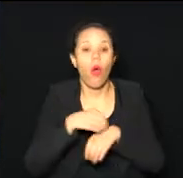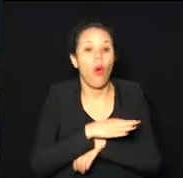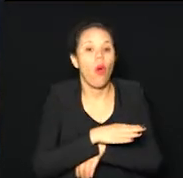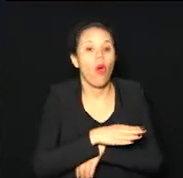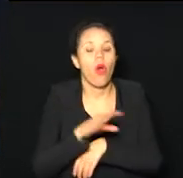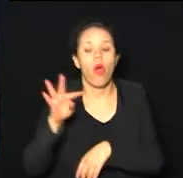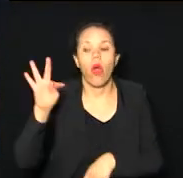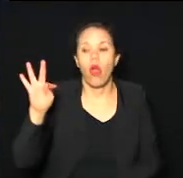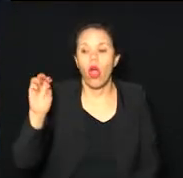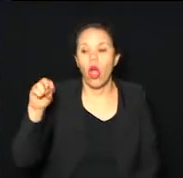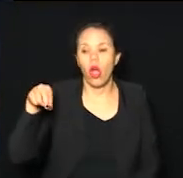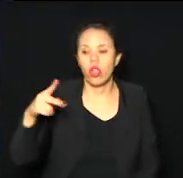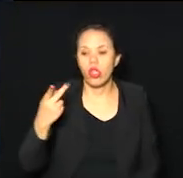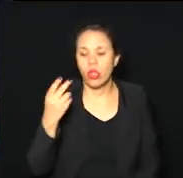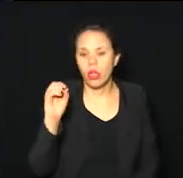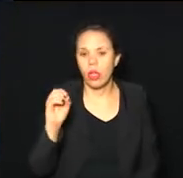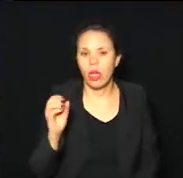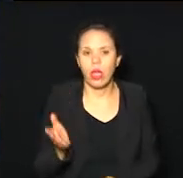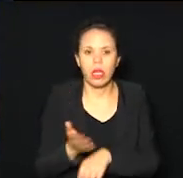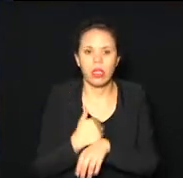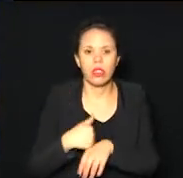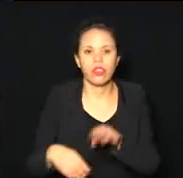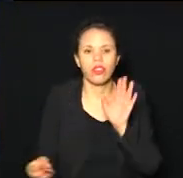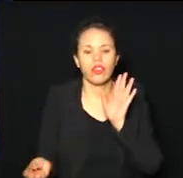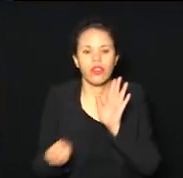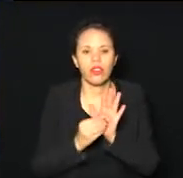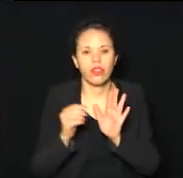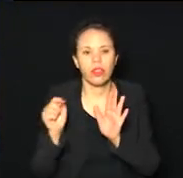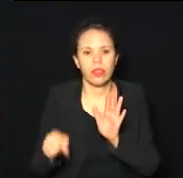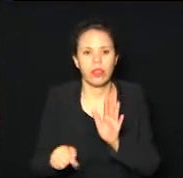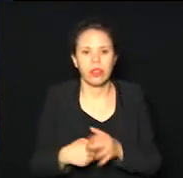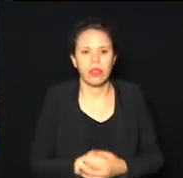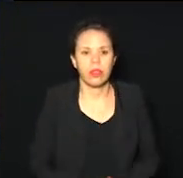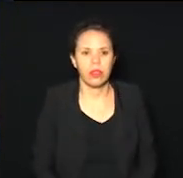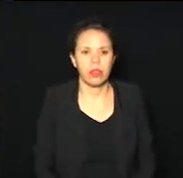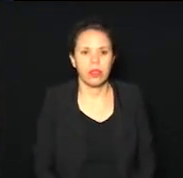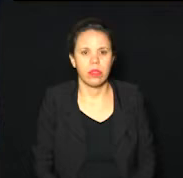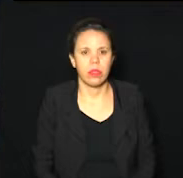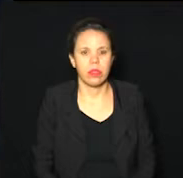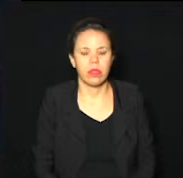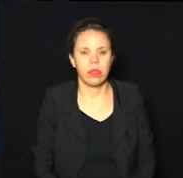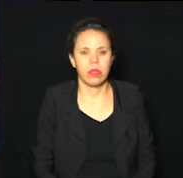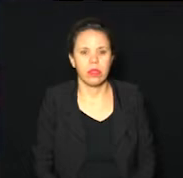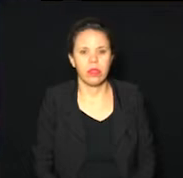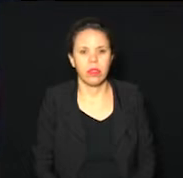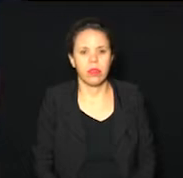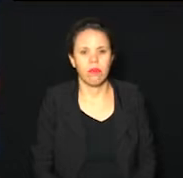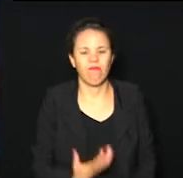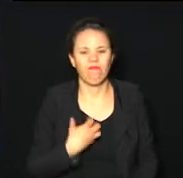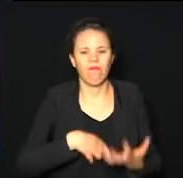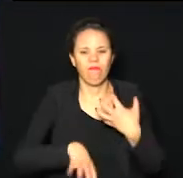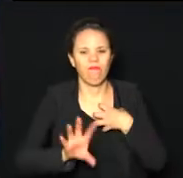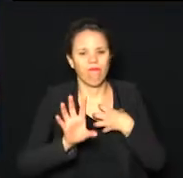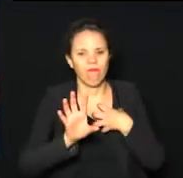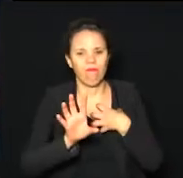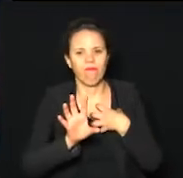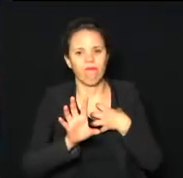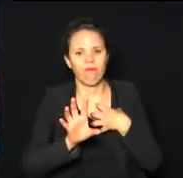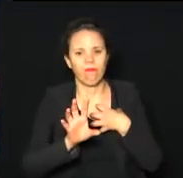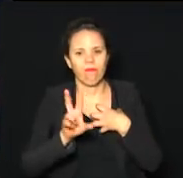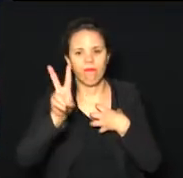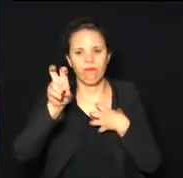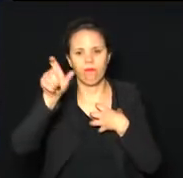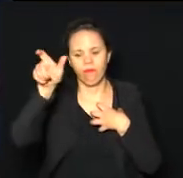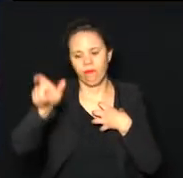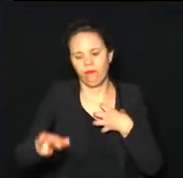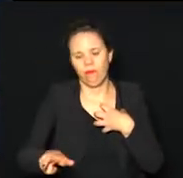para o Toninho, mas antes disso, só para registrar os meus sentimentos, né, em